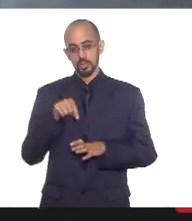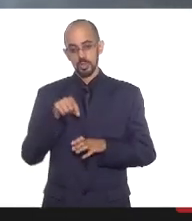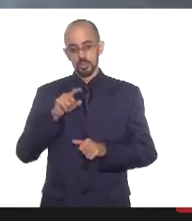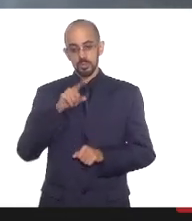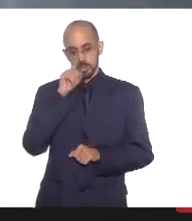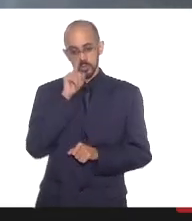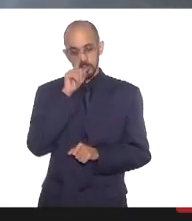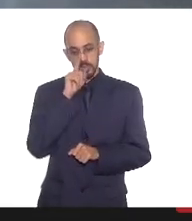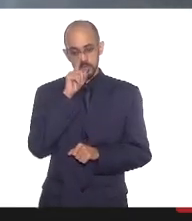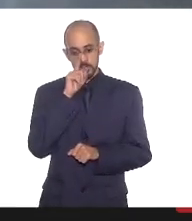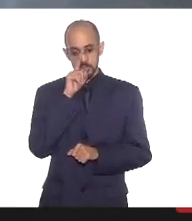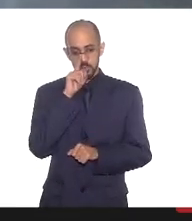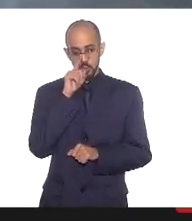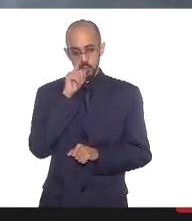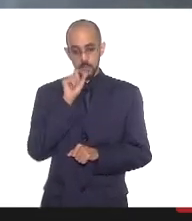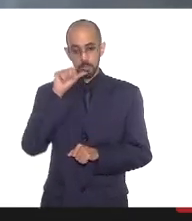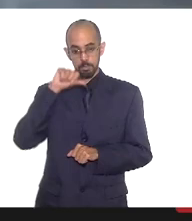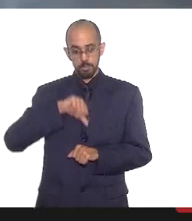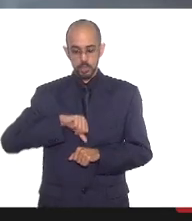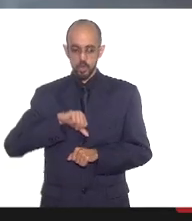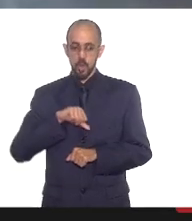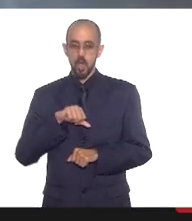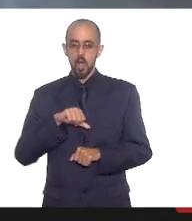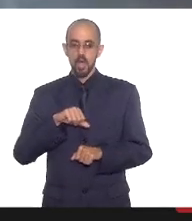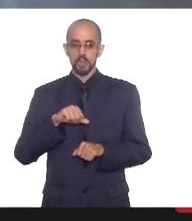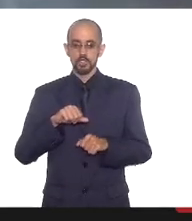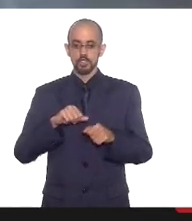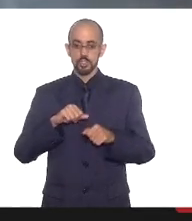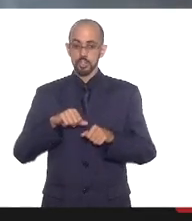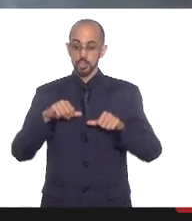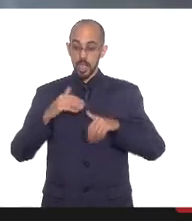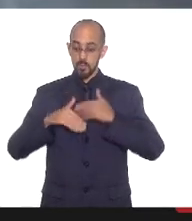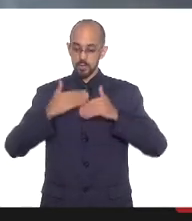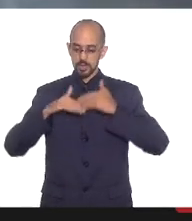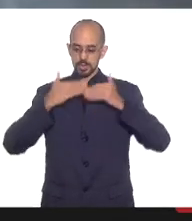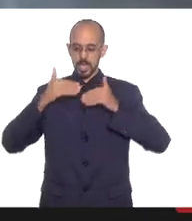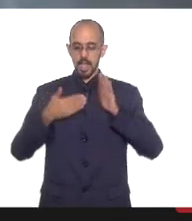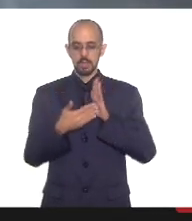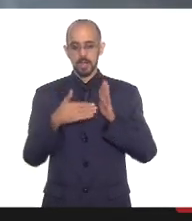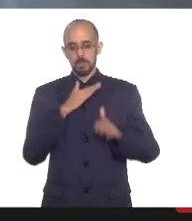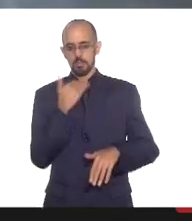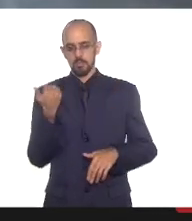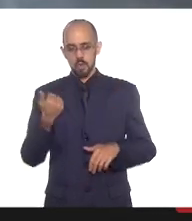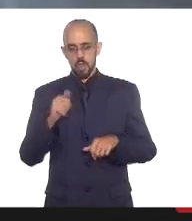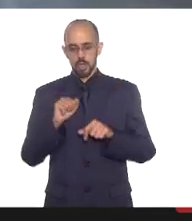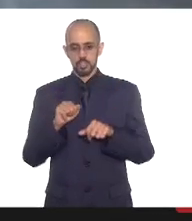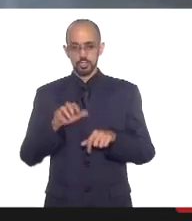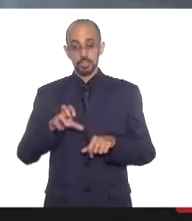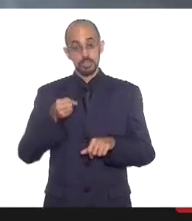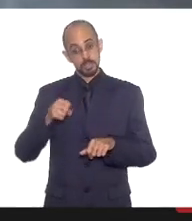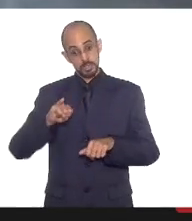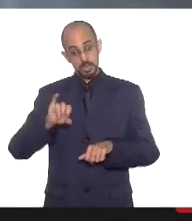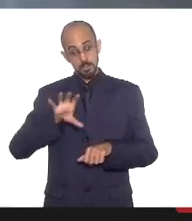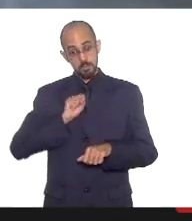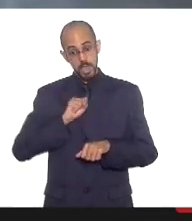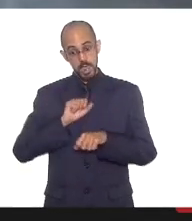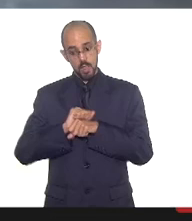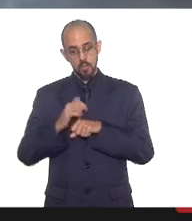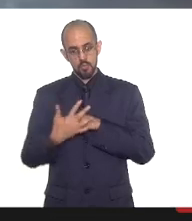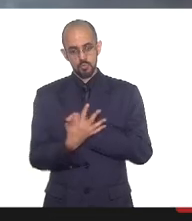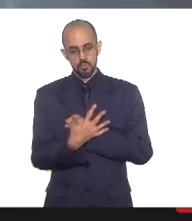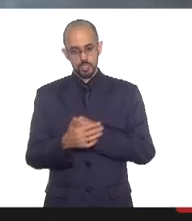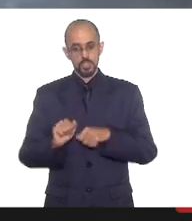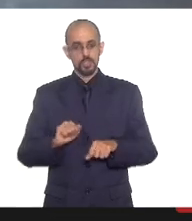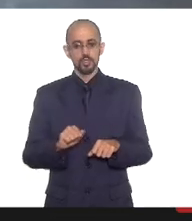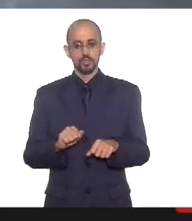pelos critérios maior chance de agravamento e hobbies nós temos mais importantes é porque isso impacta diretamente nas nossas